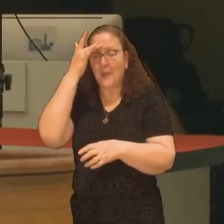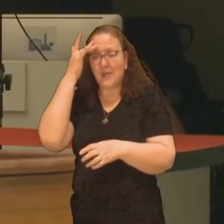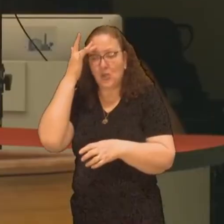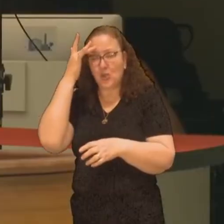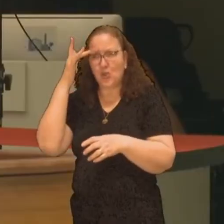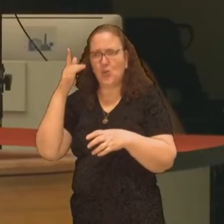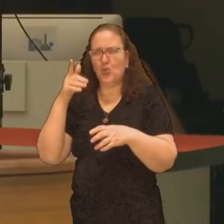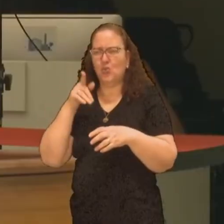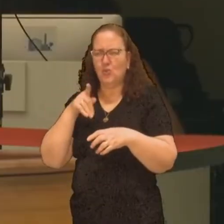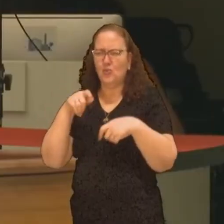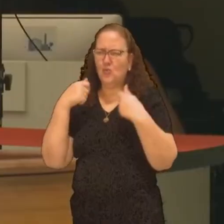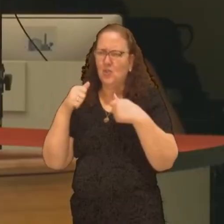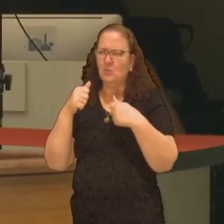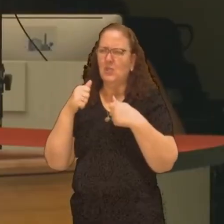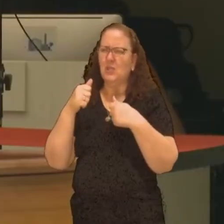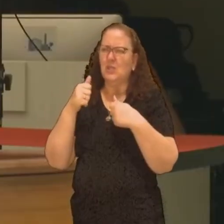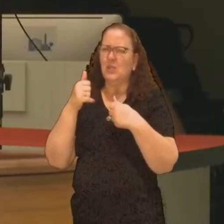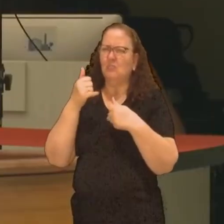de Jesus,